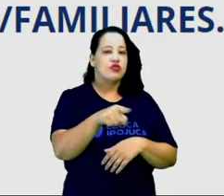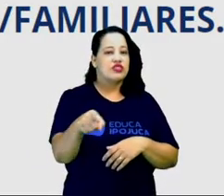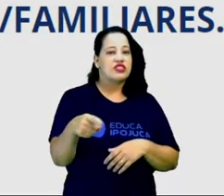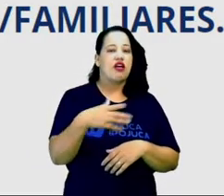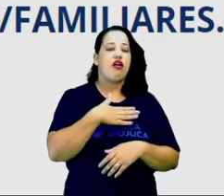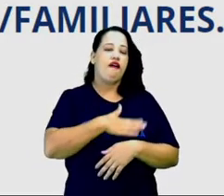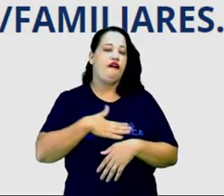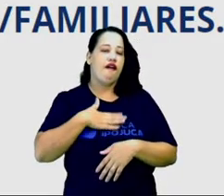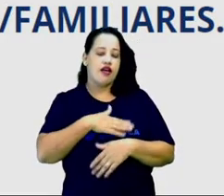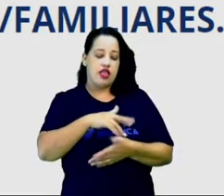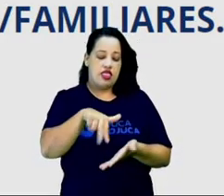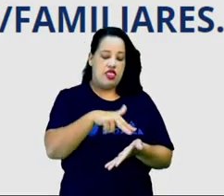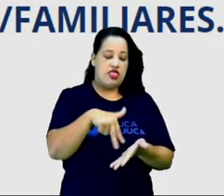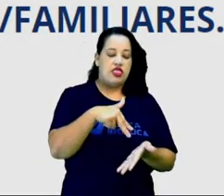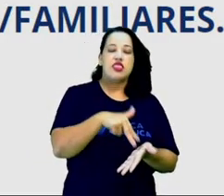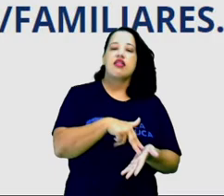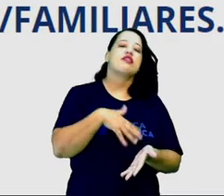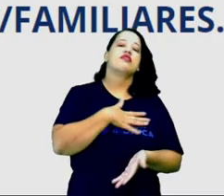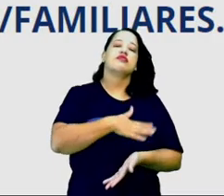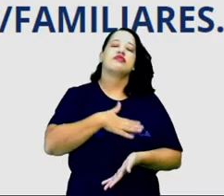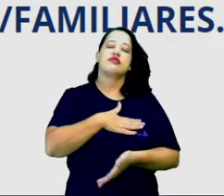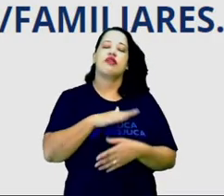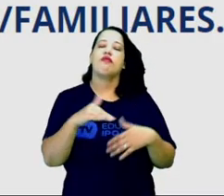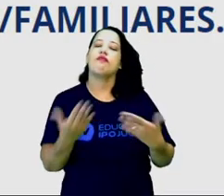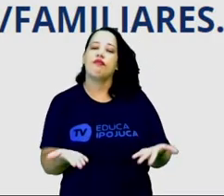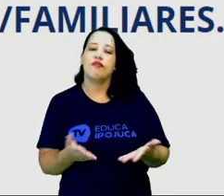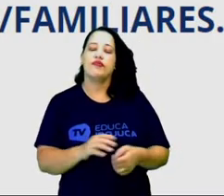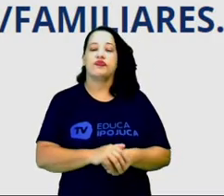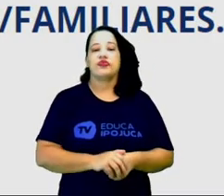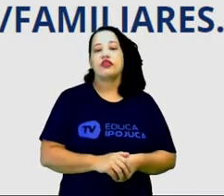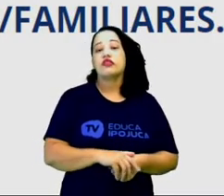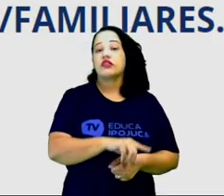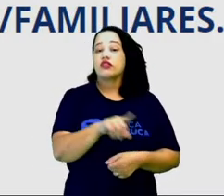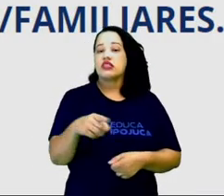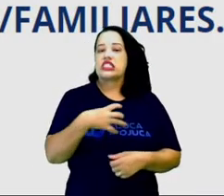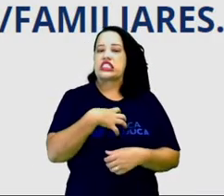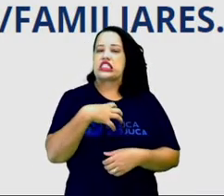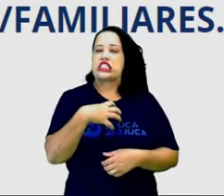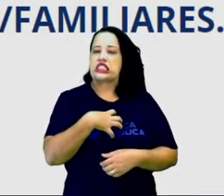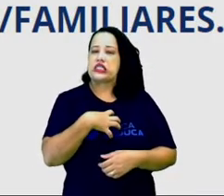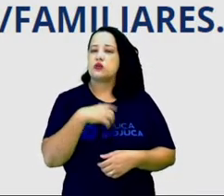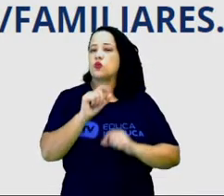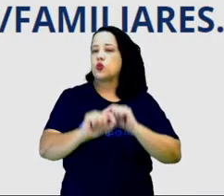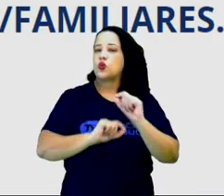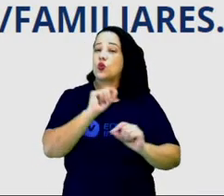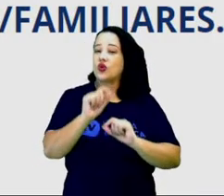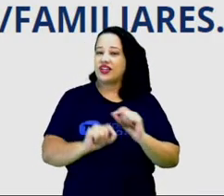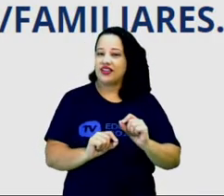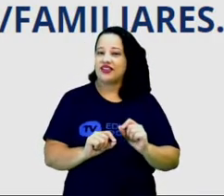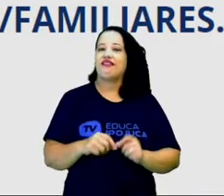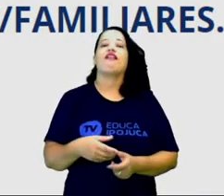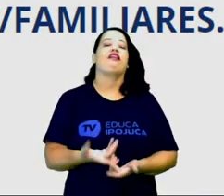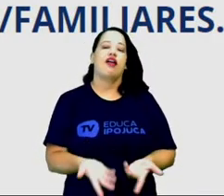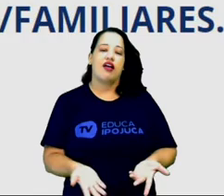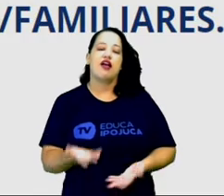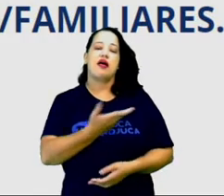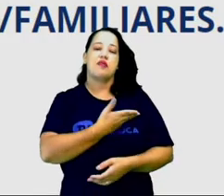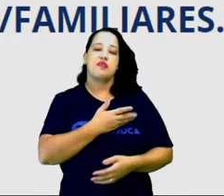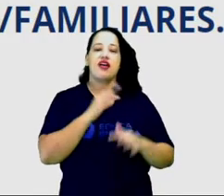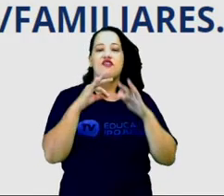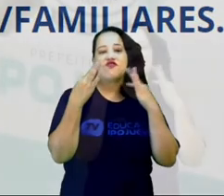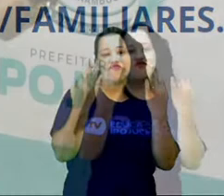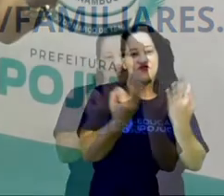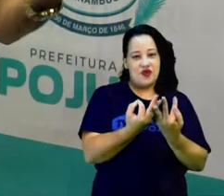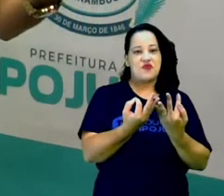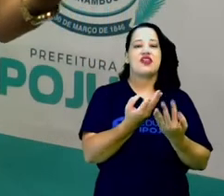atrai? Qual o sentimento que ela desperta em você? Compartilhe sua opinião com seus colegas e familiares.